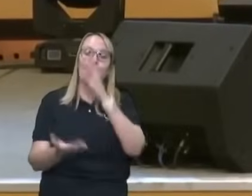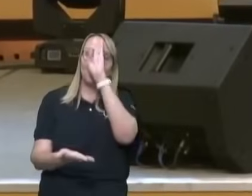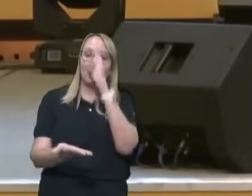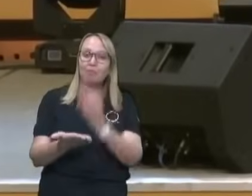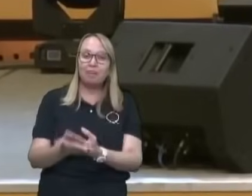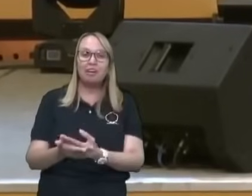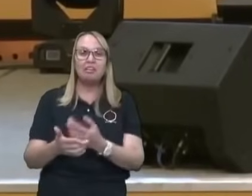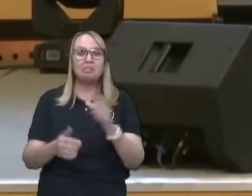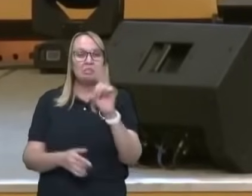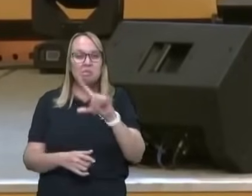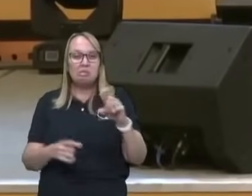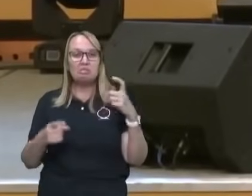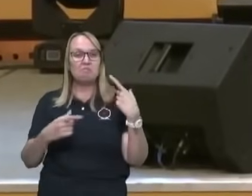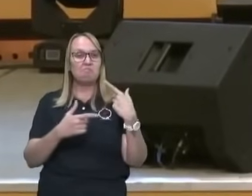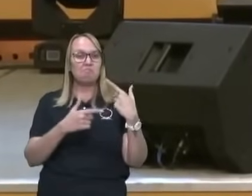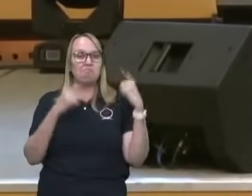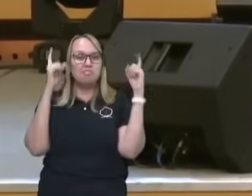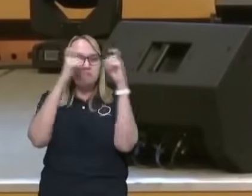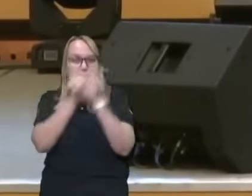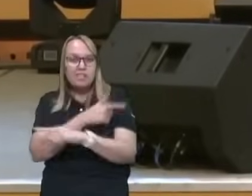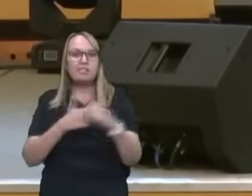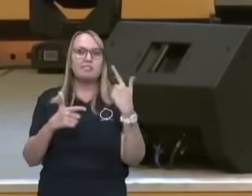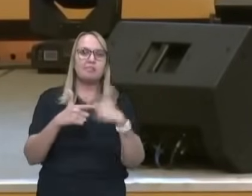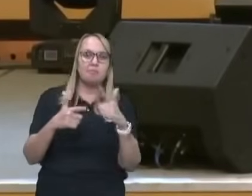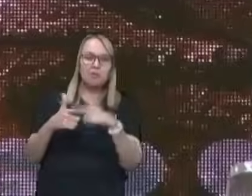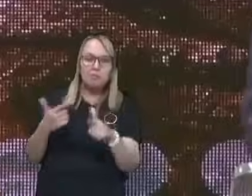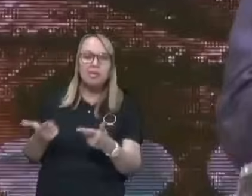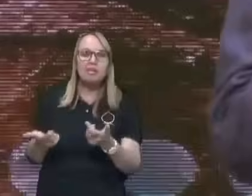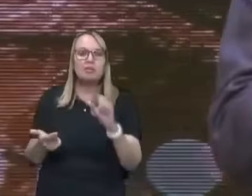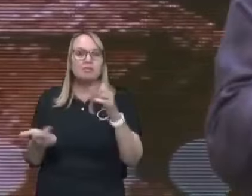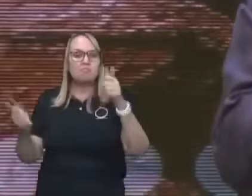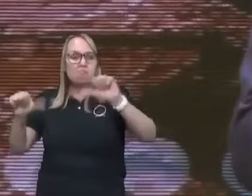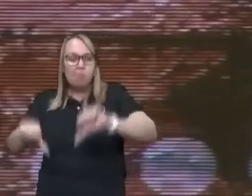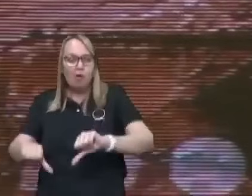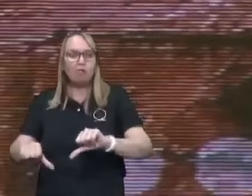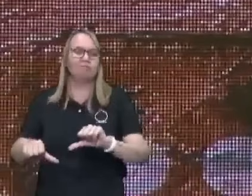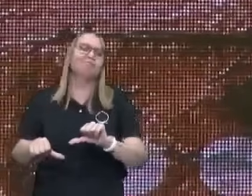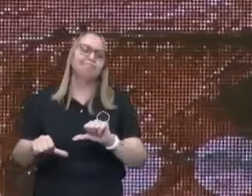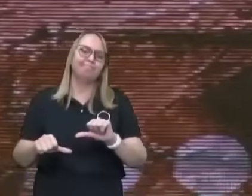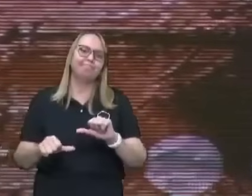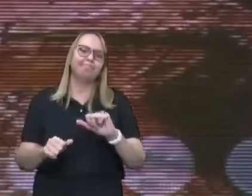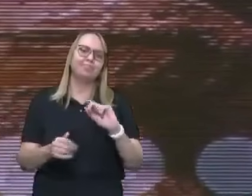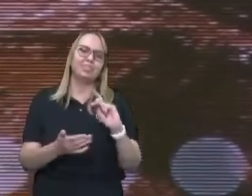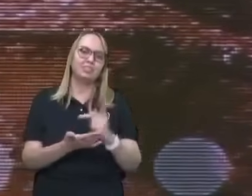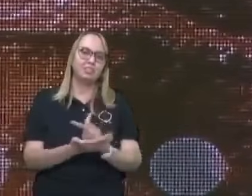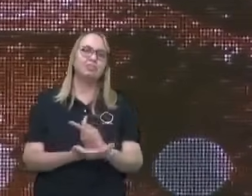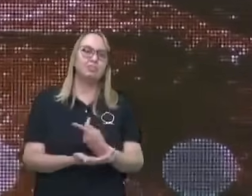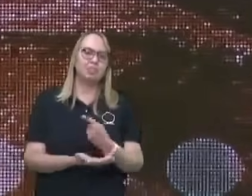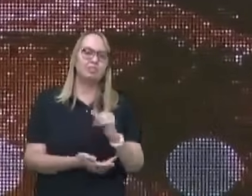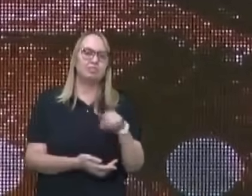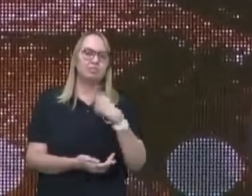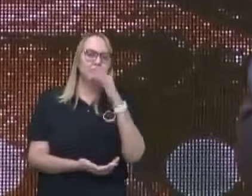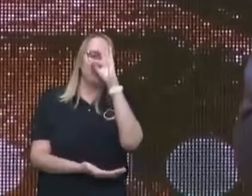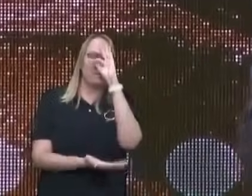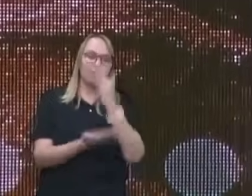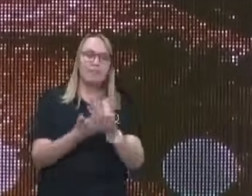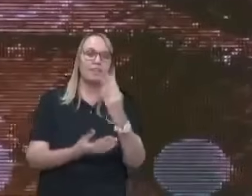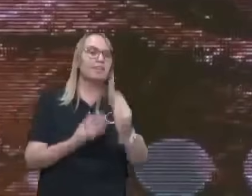dia mal, quando a coisa não está dando certo, quando você perde. Isso que acontece comigo e com você.